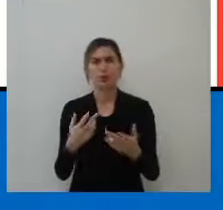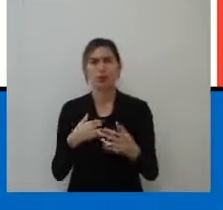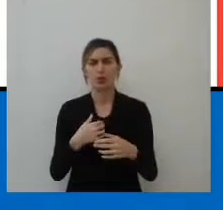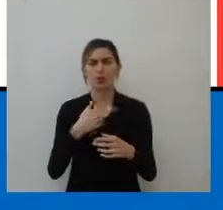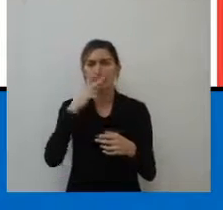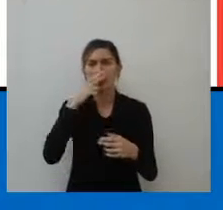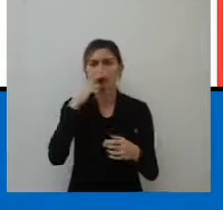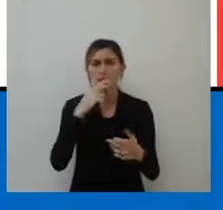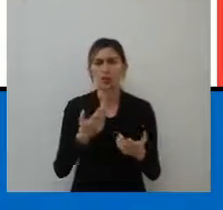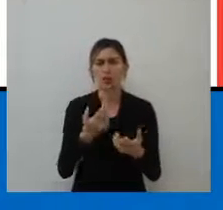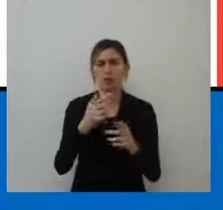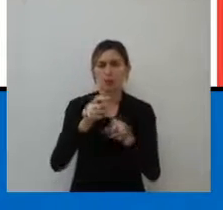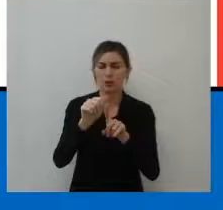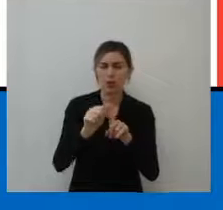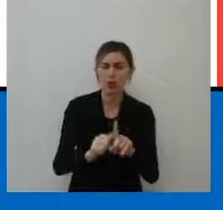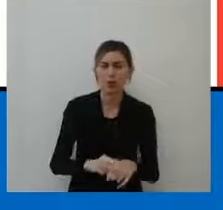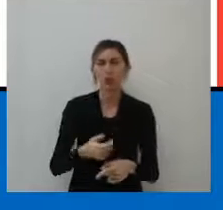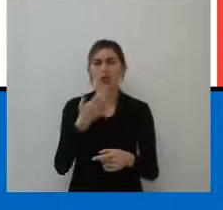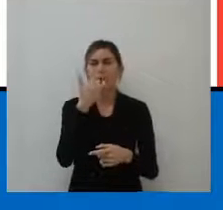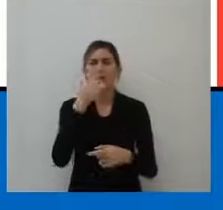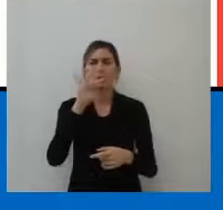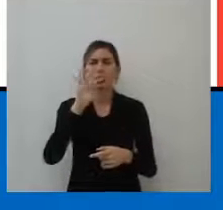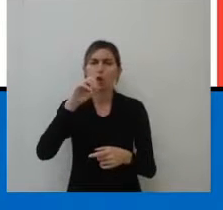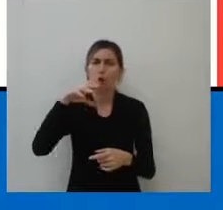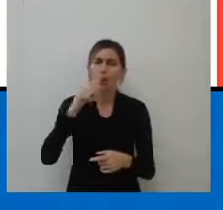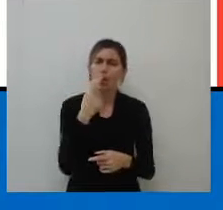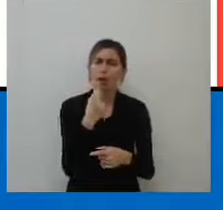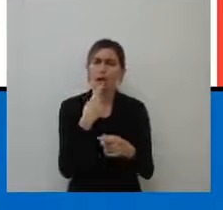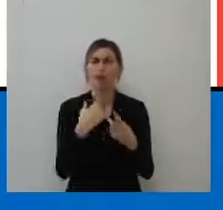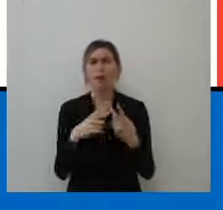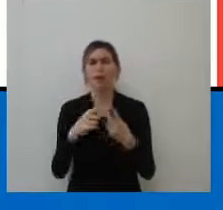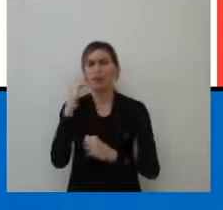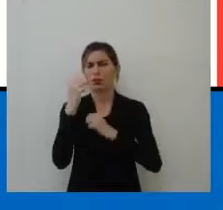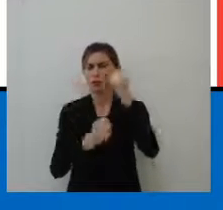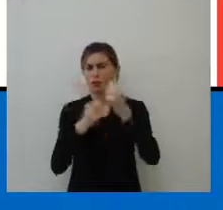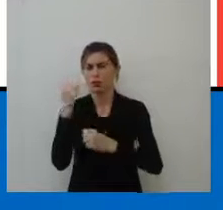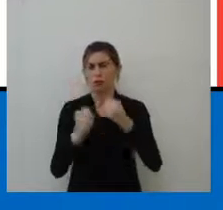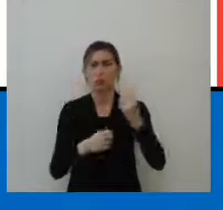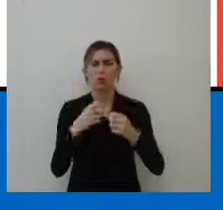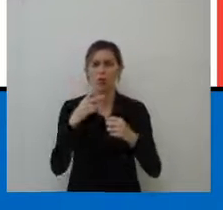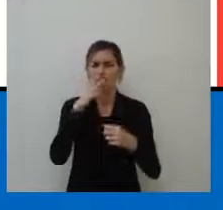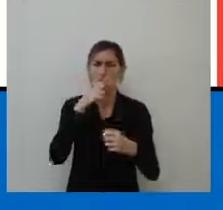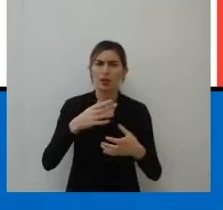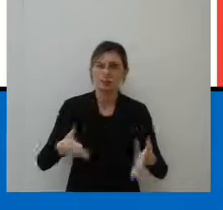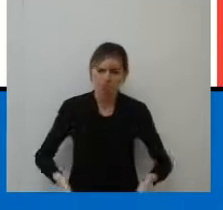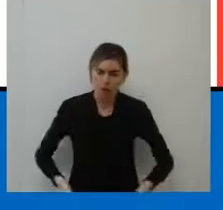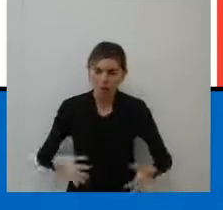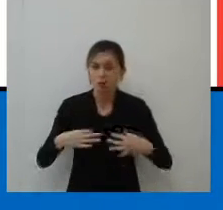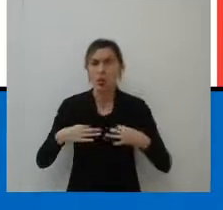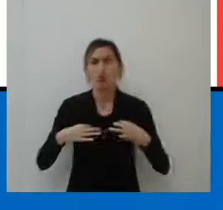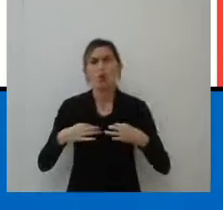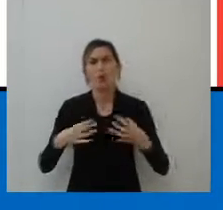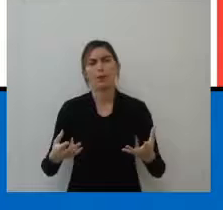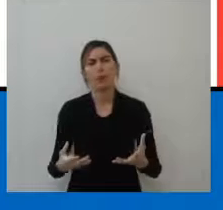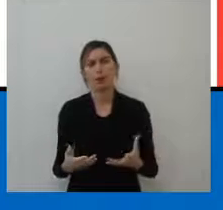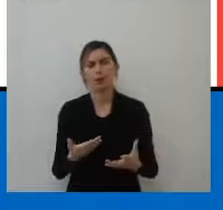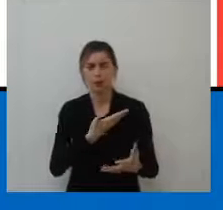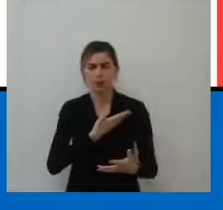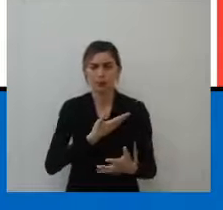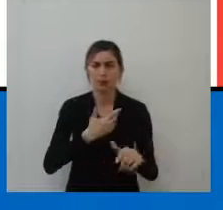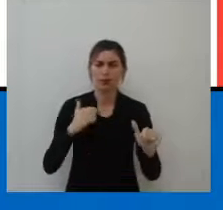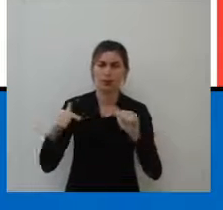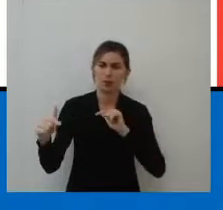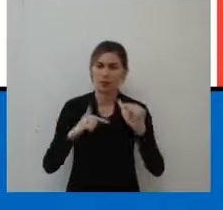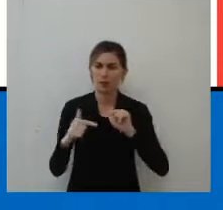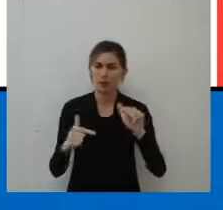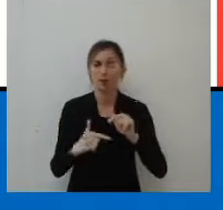Comer o mesmo milho, tá? A mesma tomate industrializada, tá? Vestir o mesmo jeans, o mesmo modelo de amigo no trabalho você tem